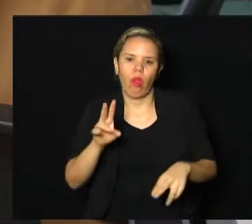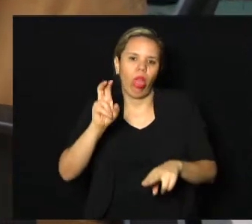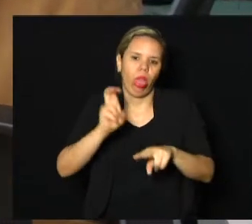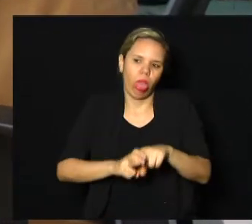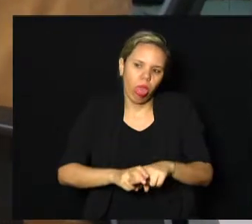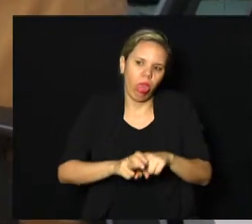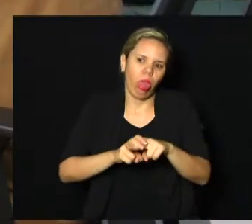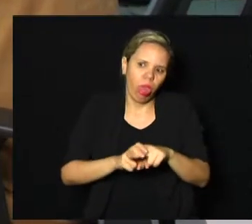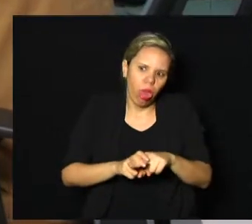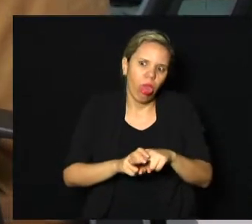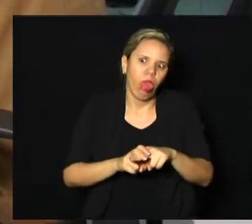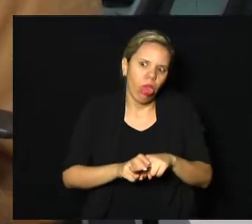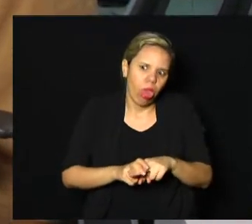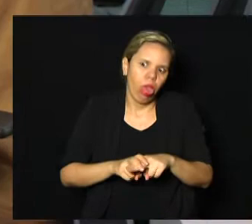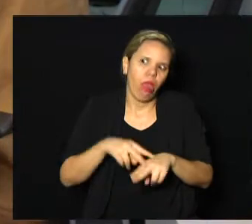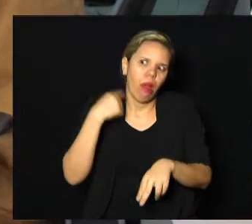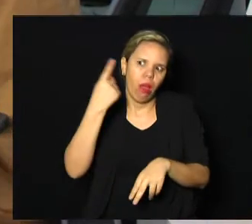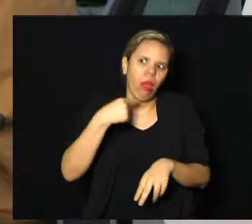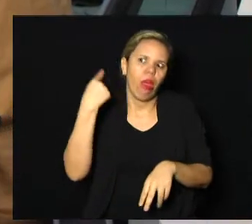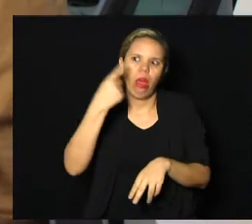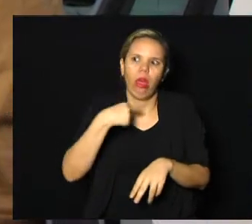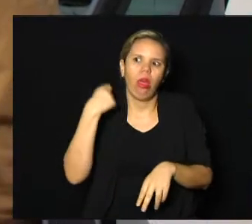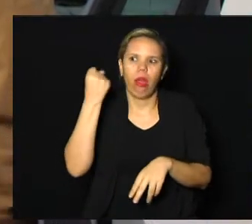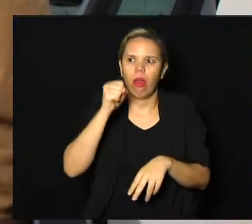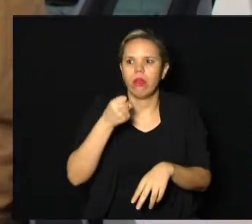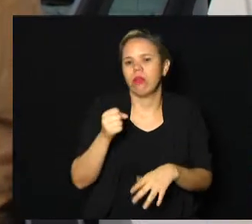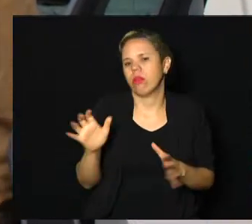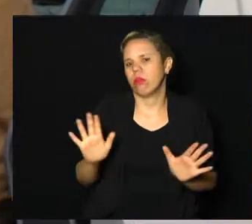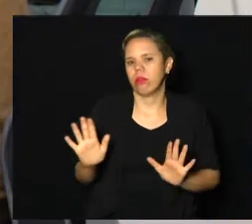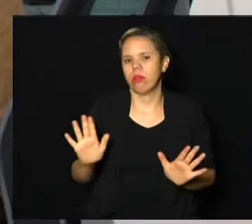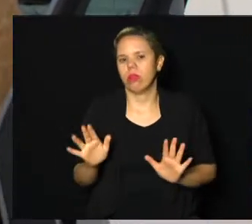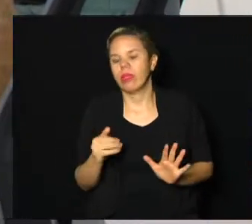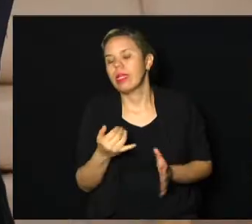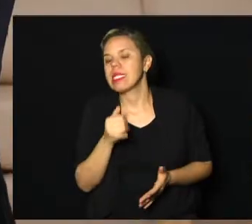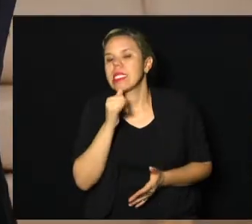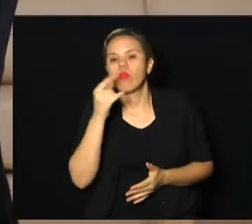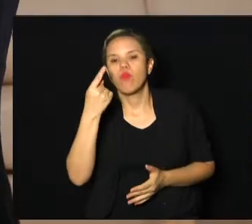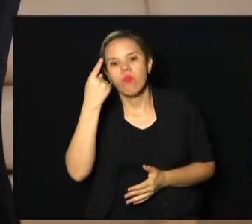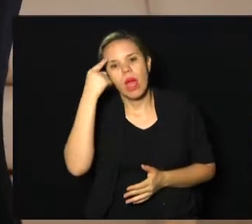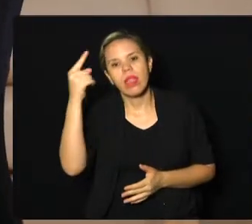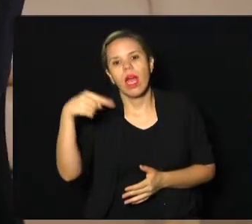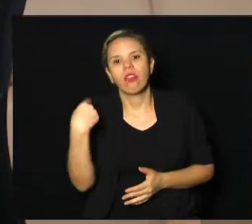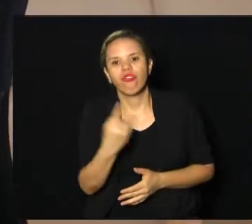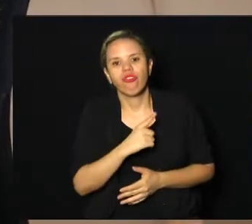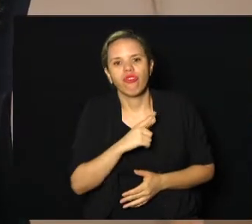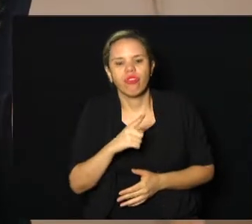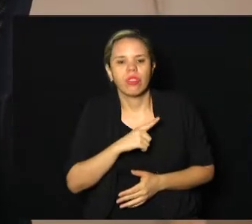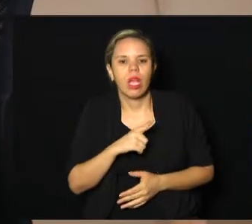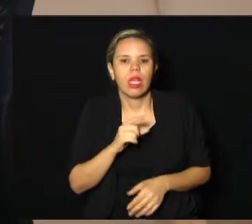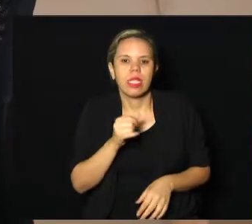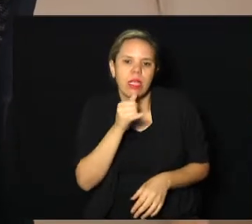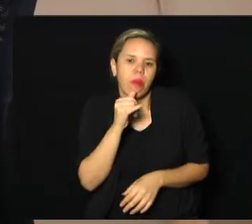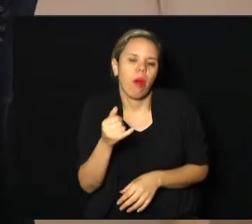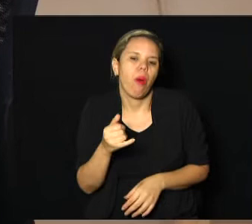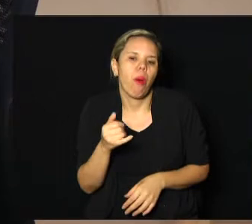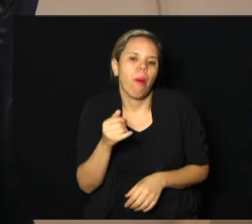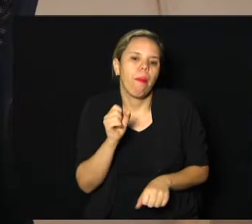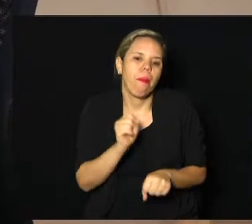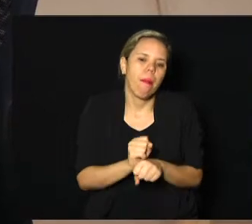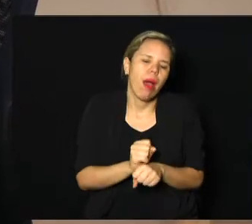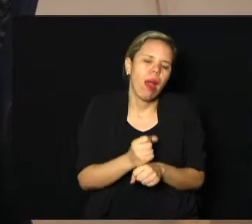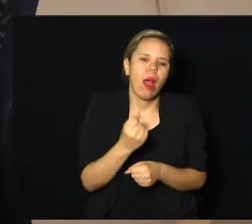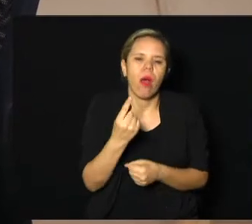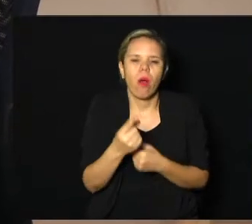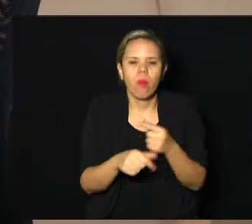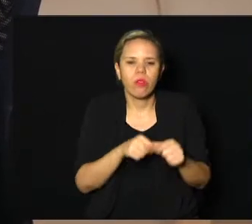sentado, né? Então, sim, uma ideia é a gente ter alguns breaks e conseguir fazer algumas